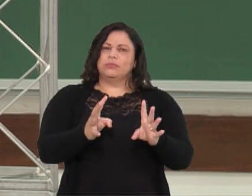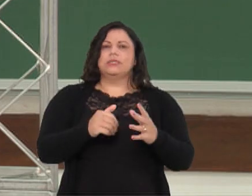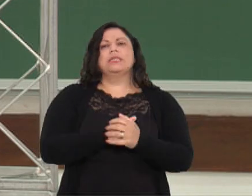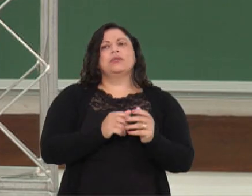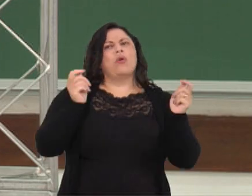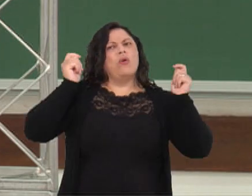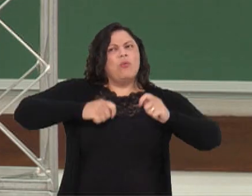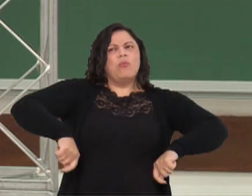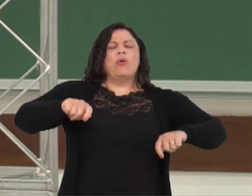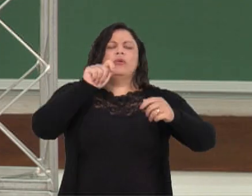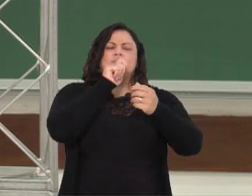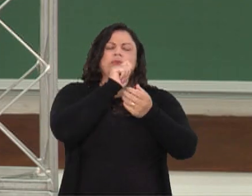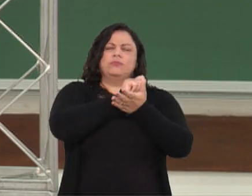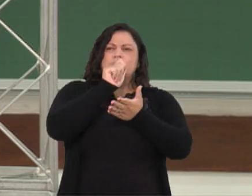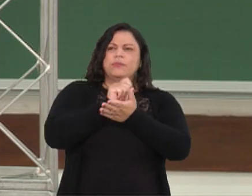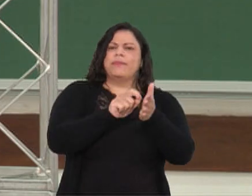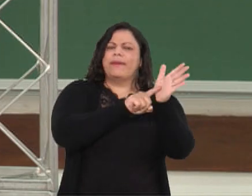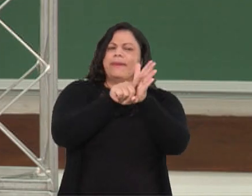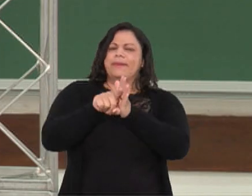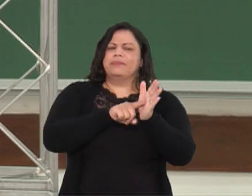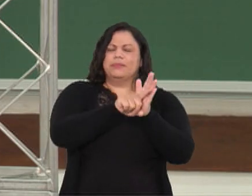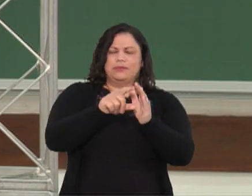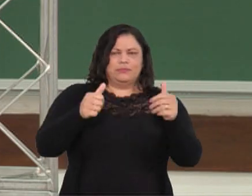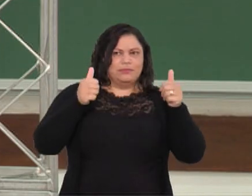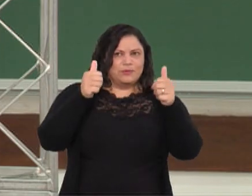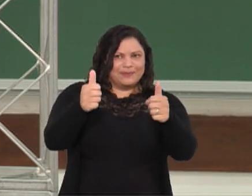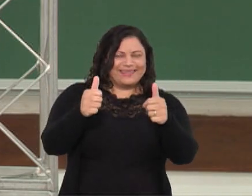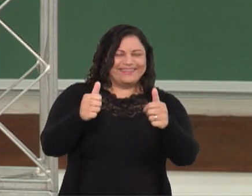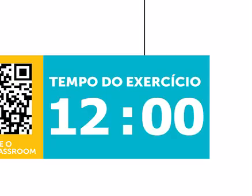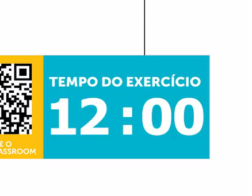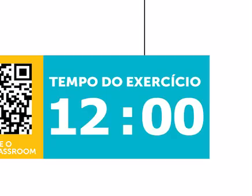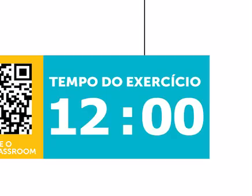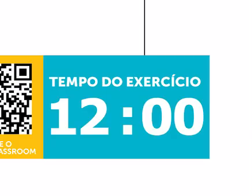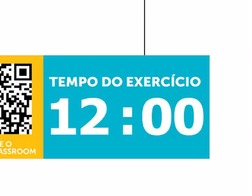pode fazer uma boa pesquisa para bem responder. Até daqui a pouco.